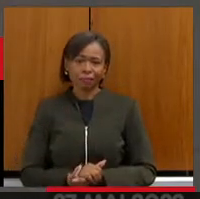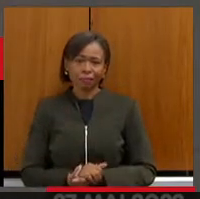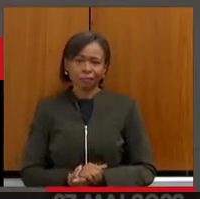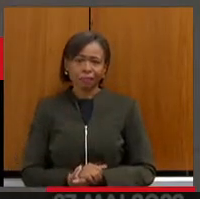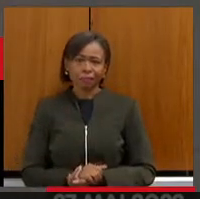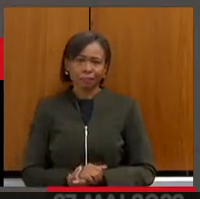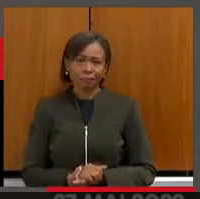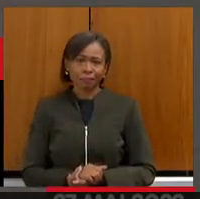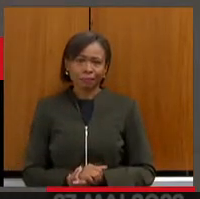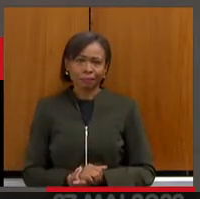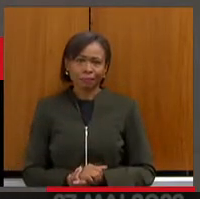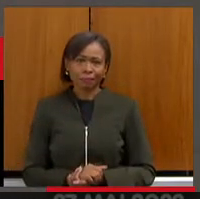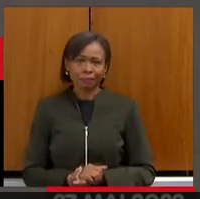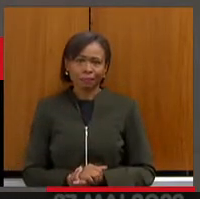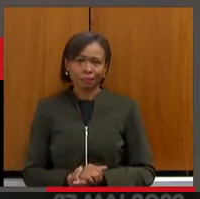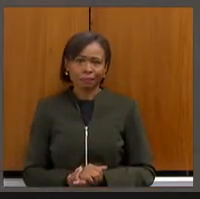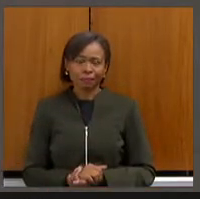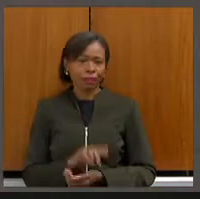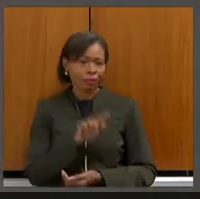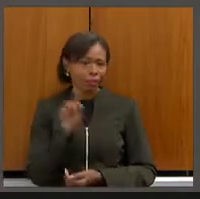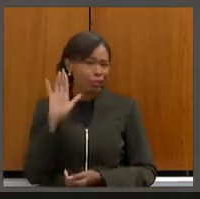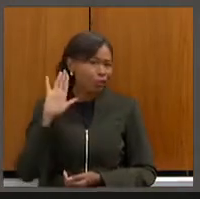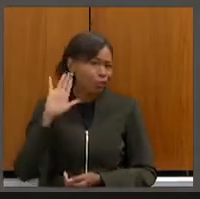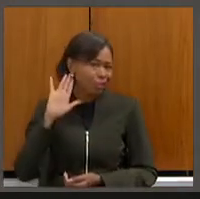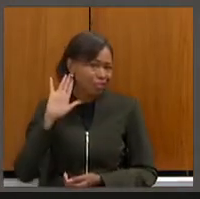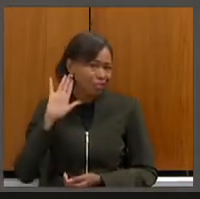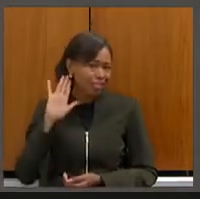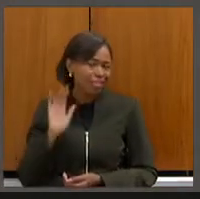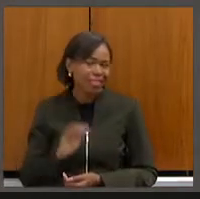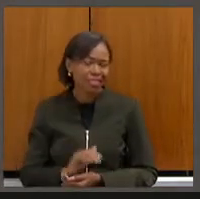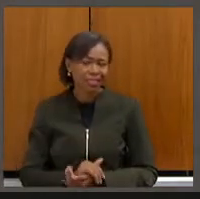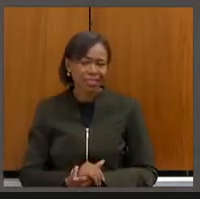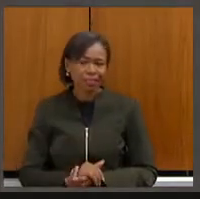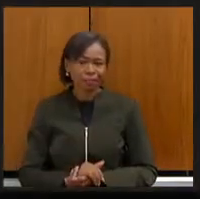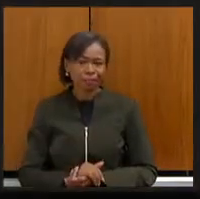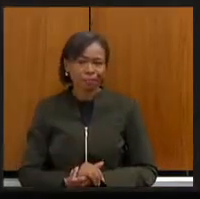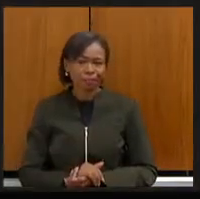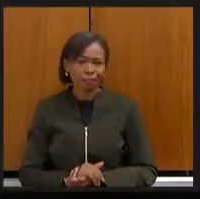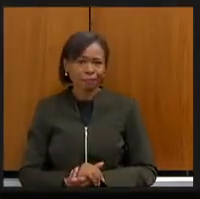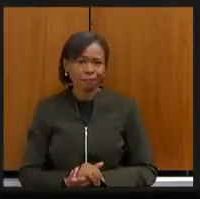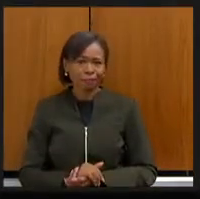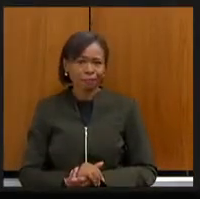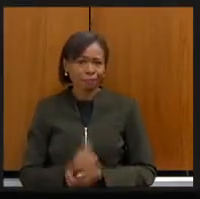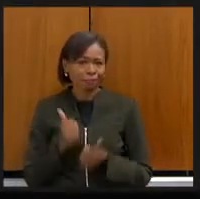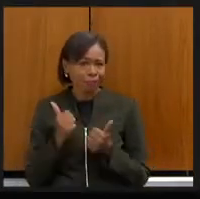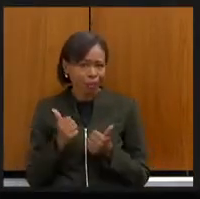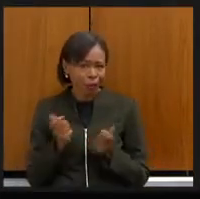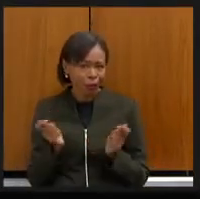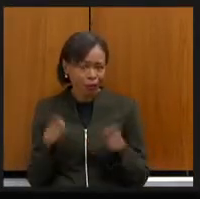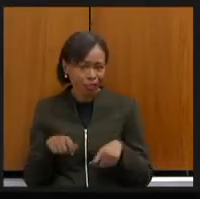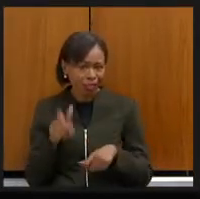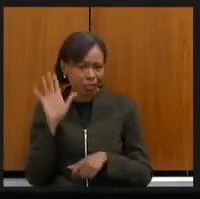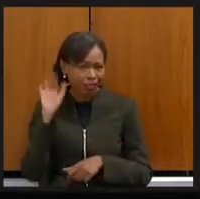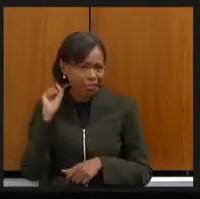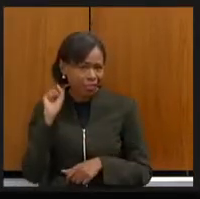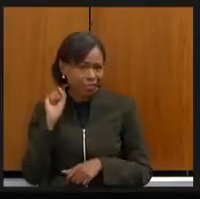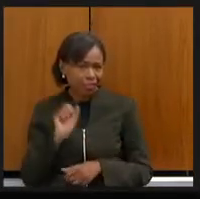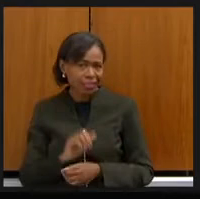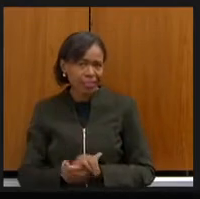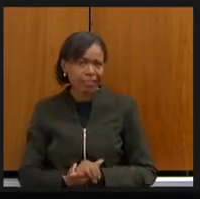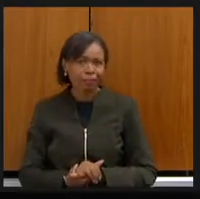G1 é só menos ó o tempo produzir forno